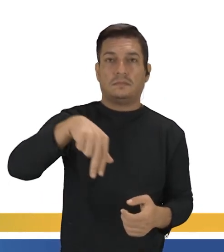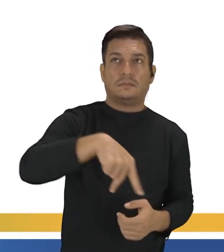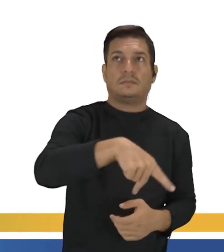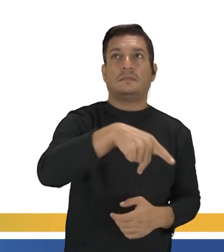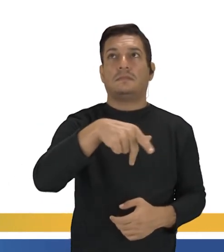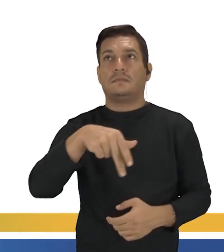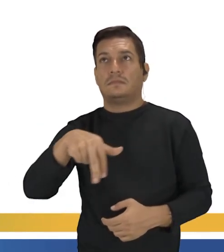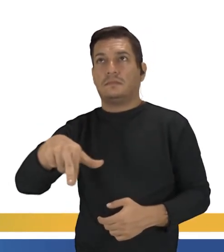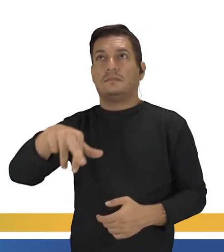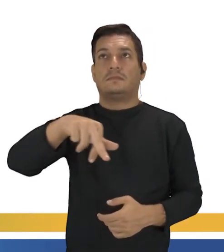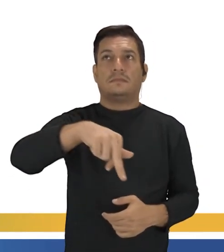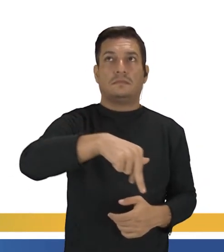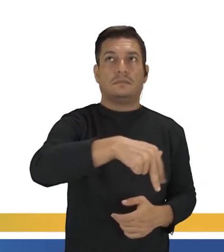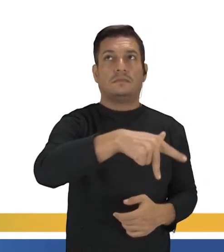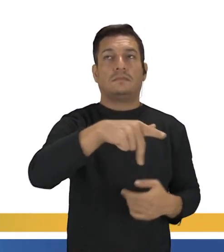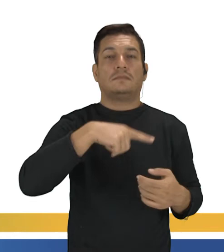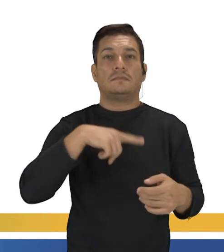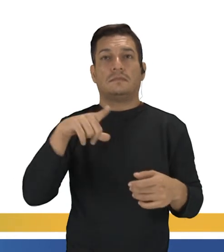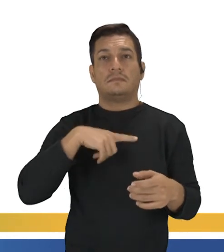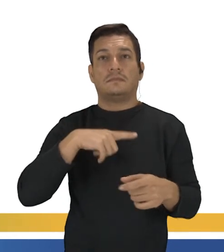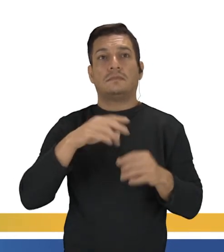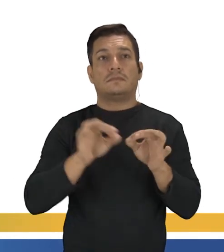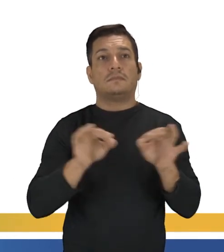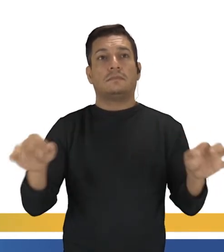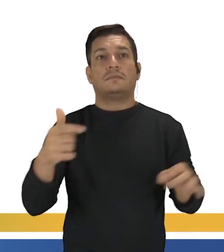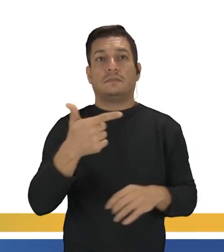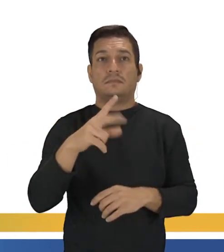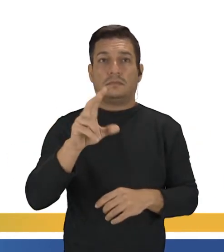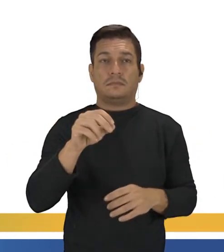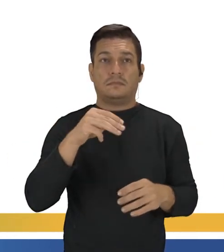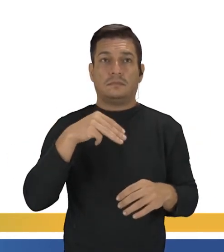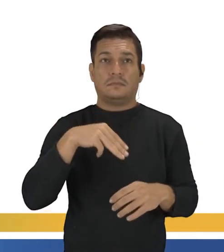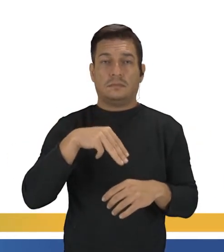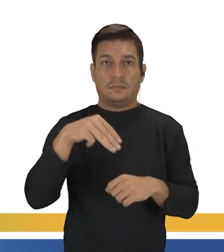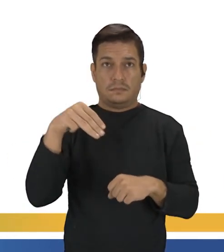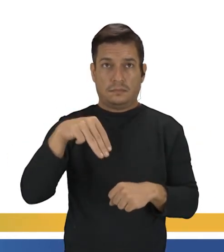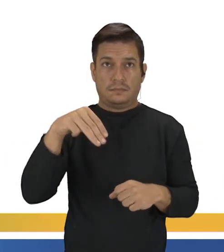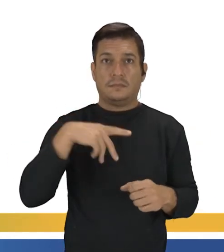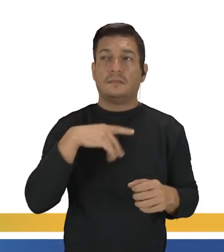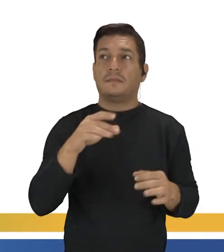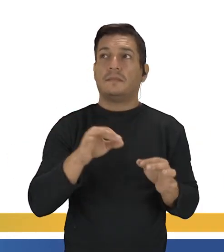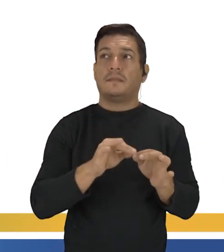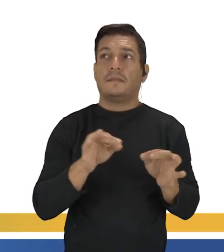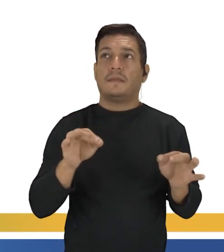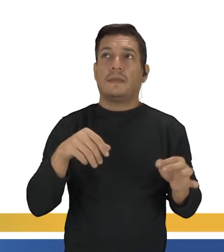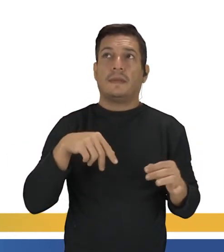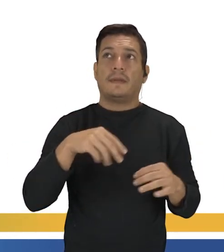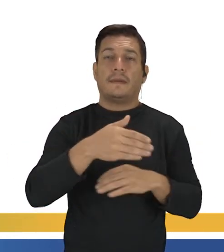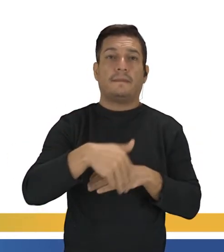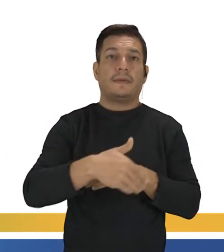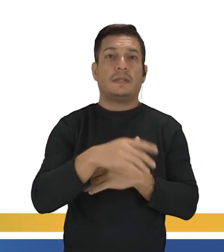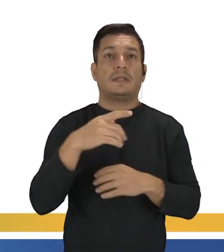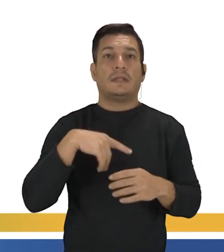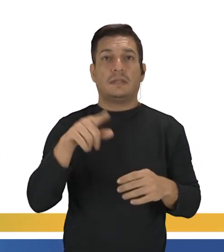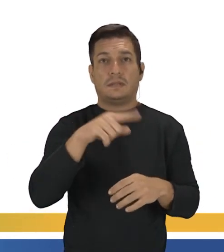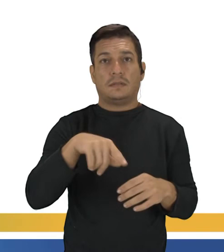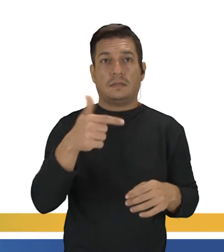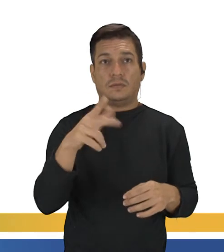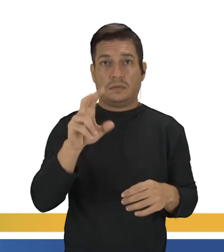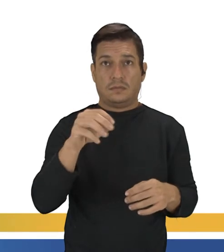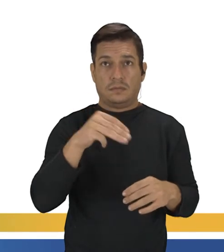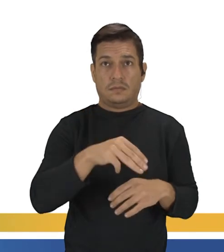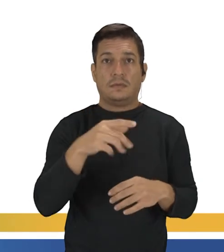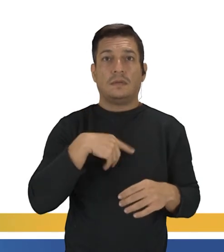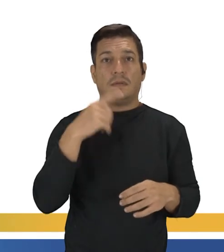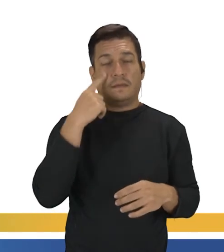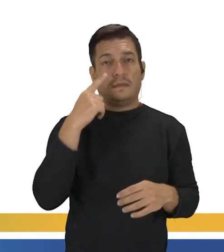Sabendo que essa pista tem 250 metros de comprimento. Essa pista circular tem 250 metros de comprimento. Calcule o